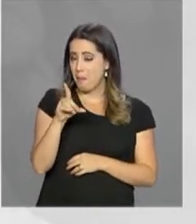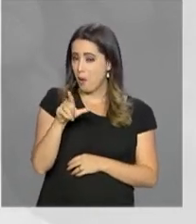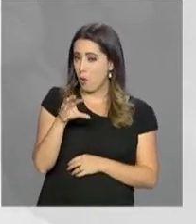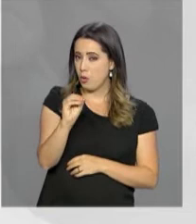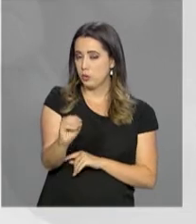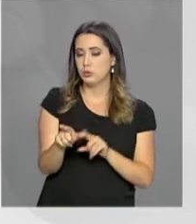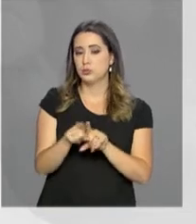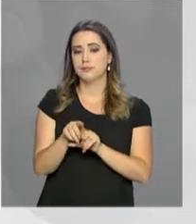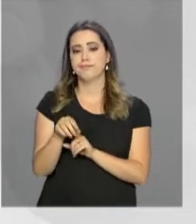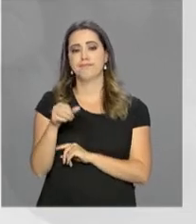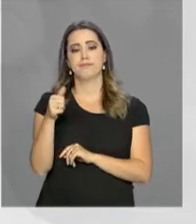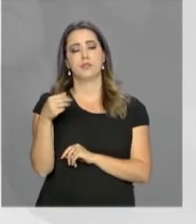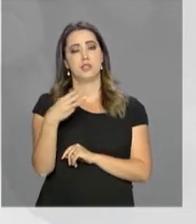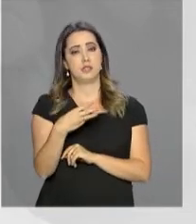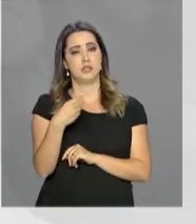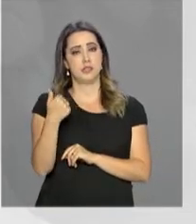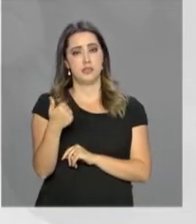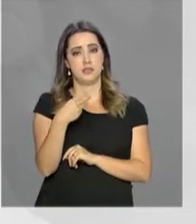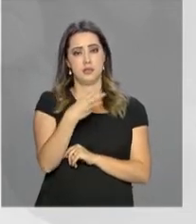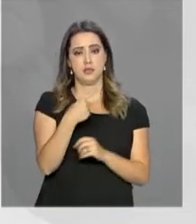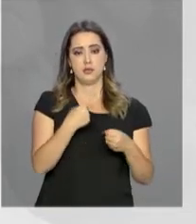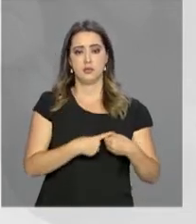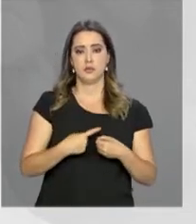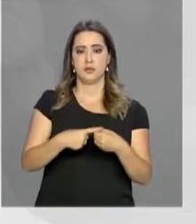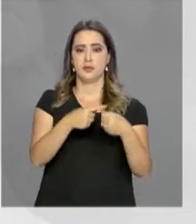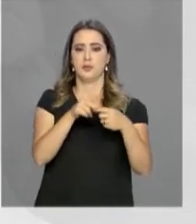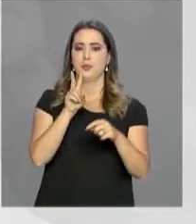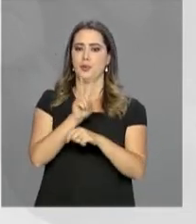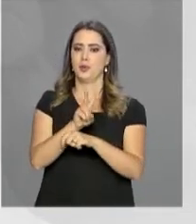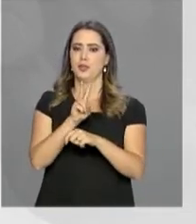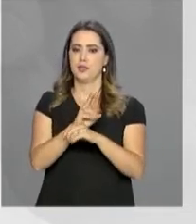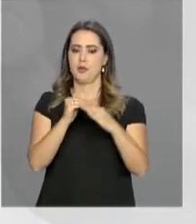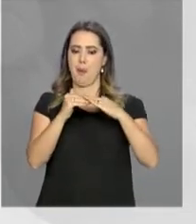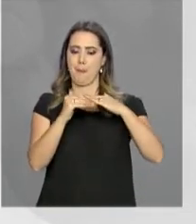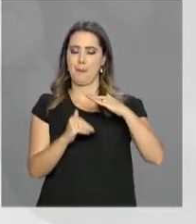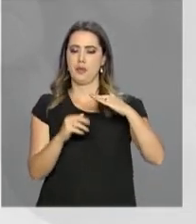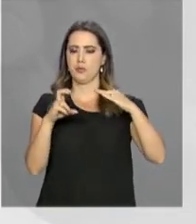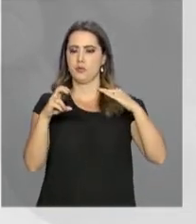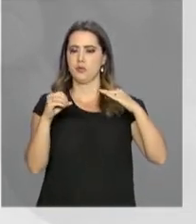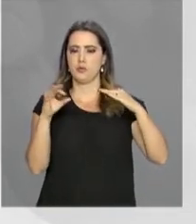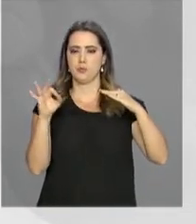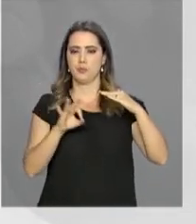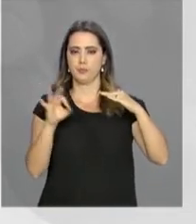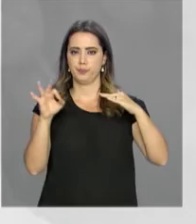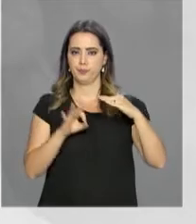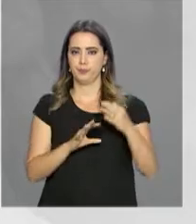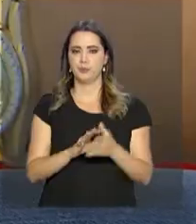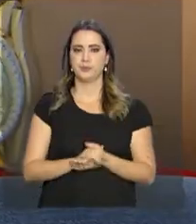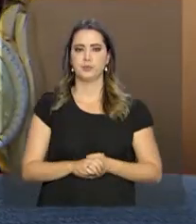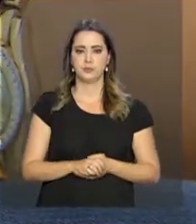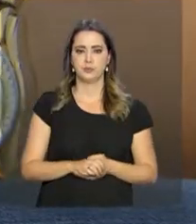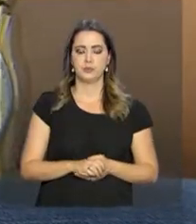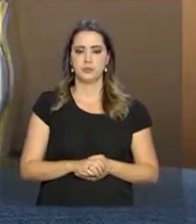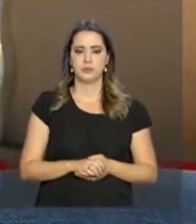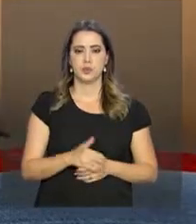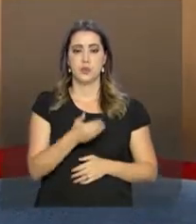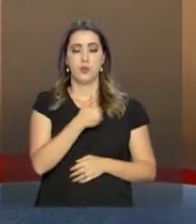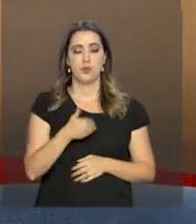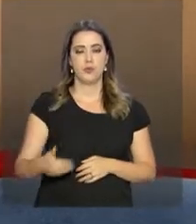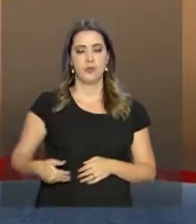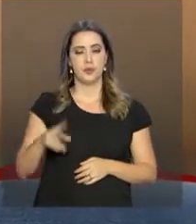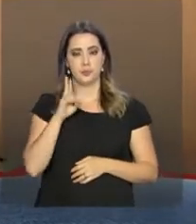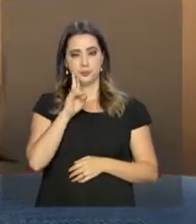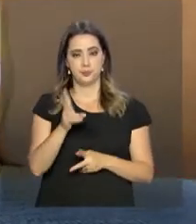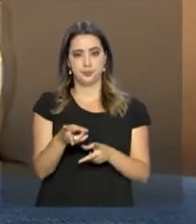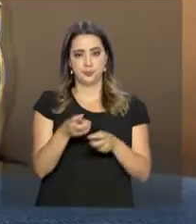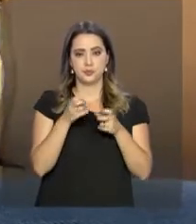312 municípios estão com cobertura vacinal abaixo dos 50% o governo identificou